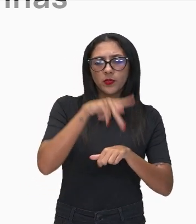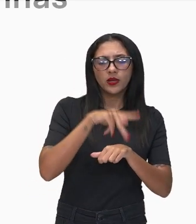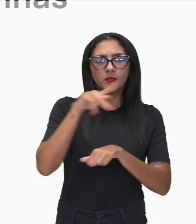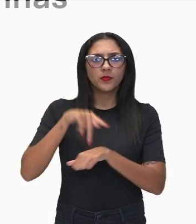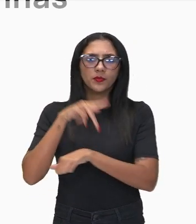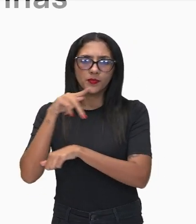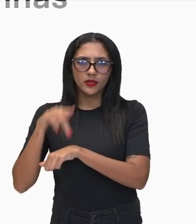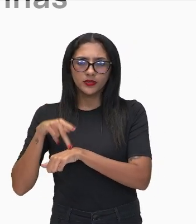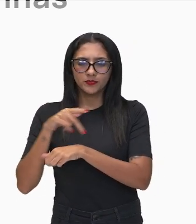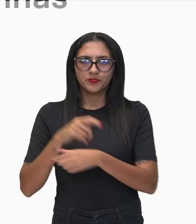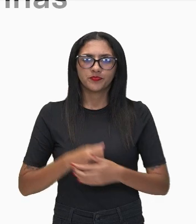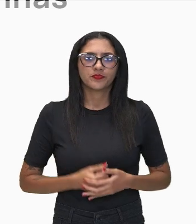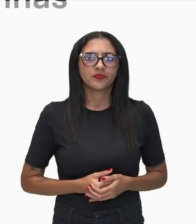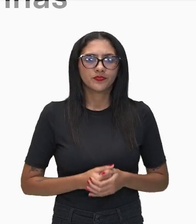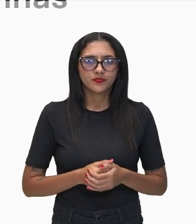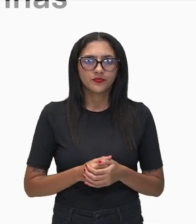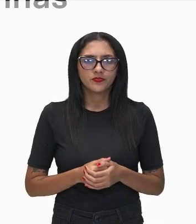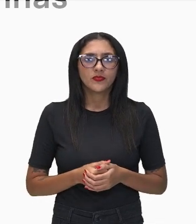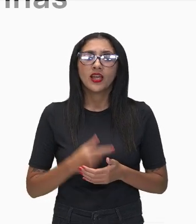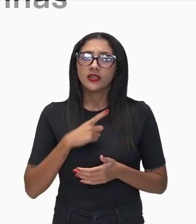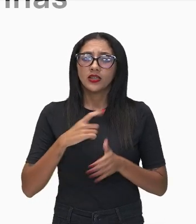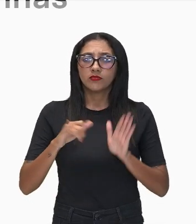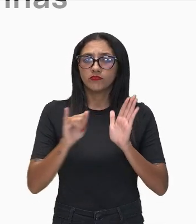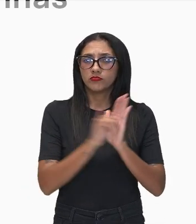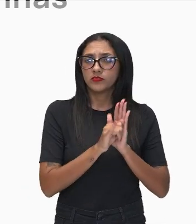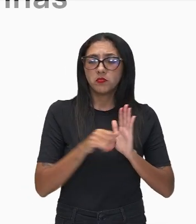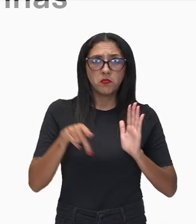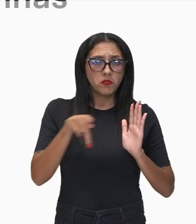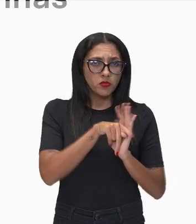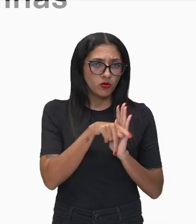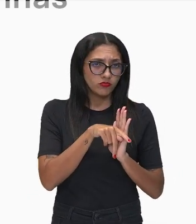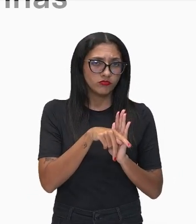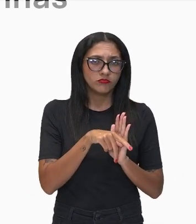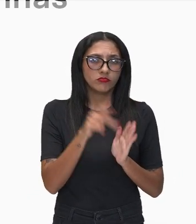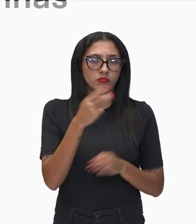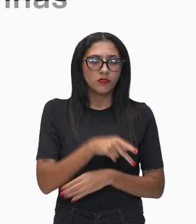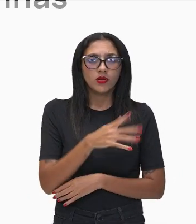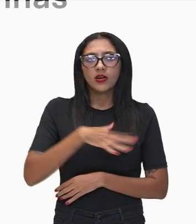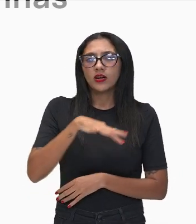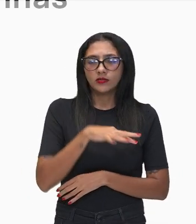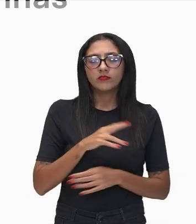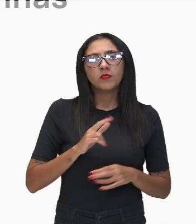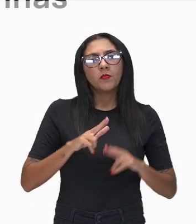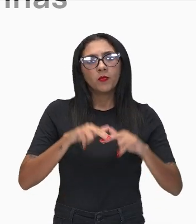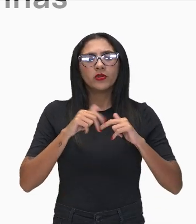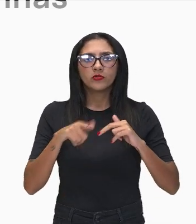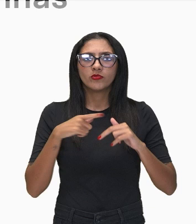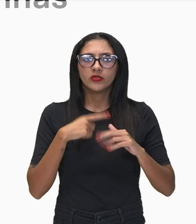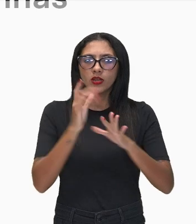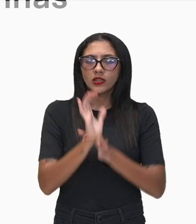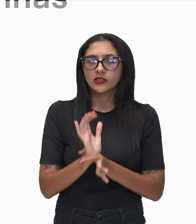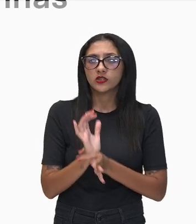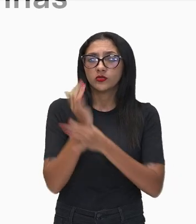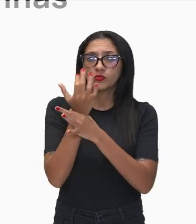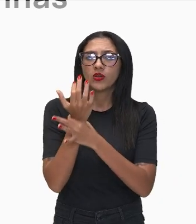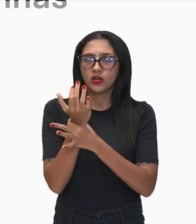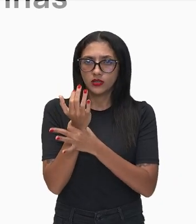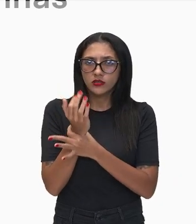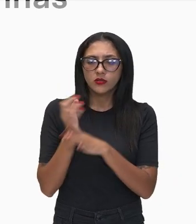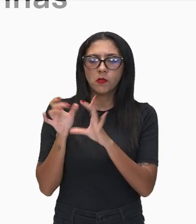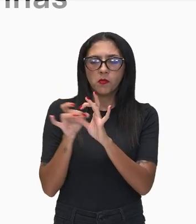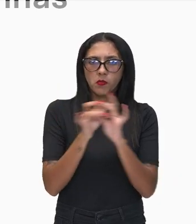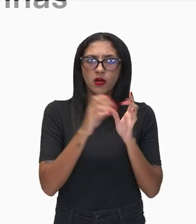Estado nacional, ele tem identidade nacional. E isso ajuda a fortalecer a coesão social e a